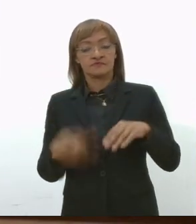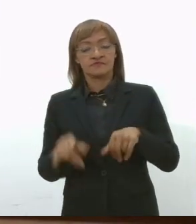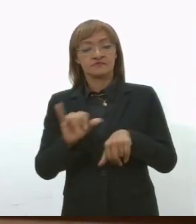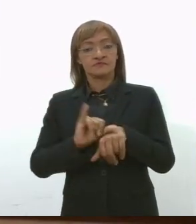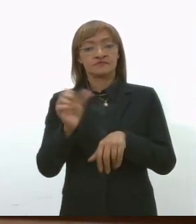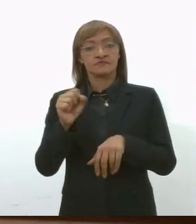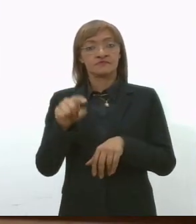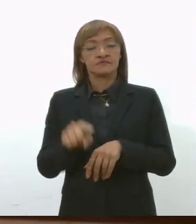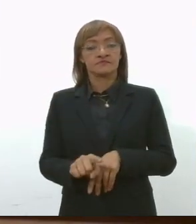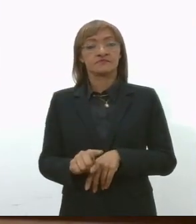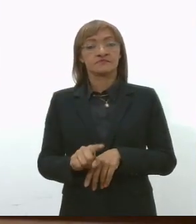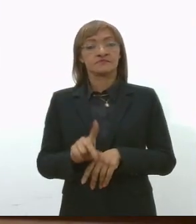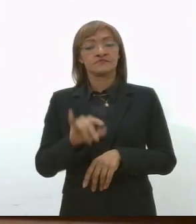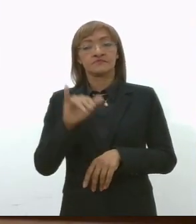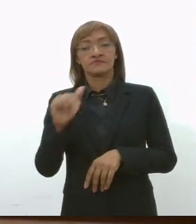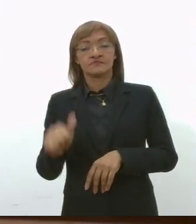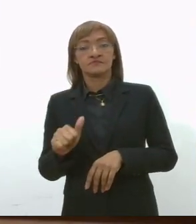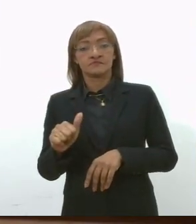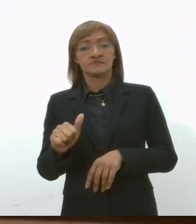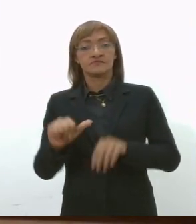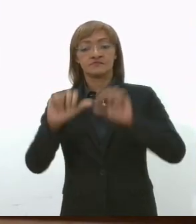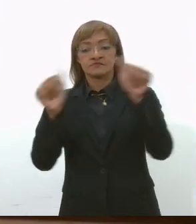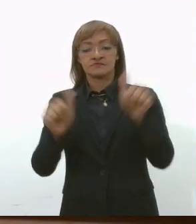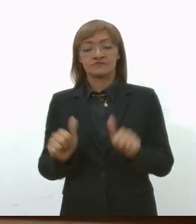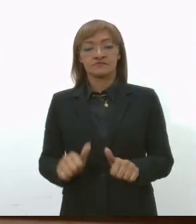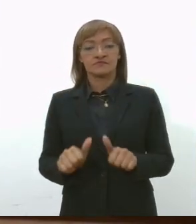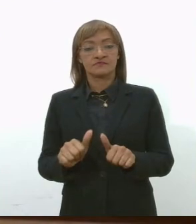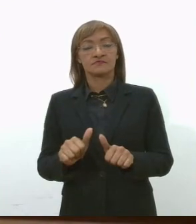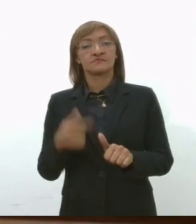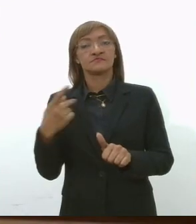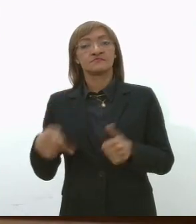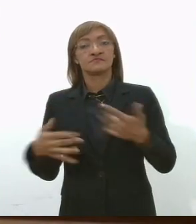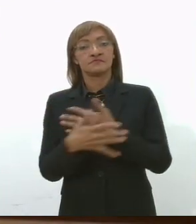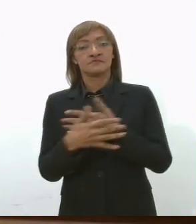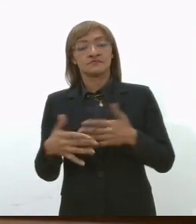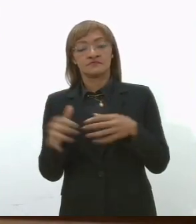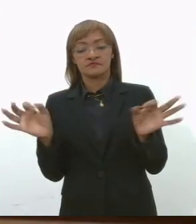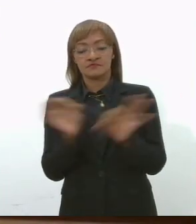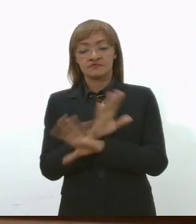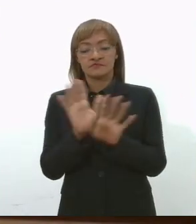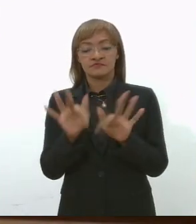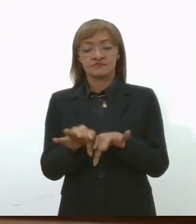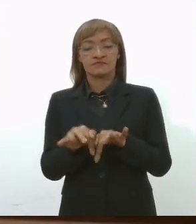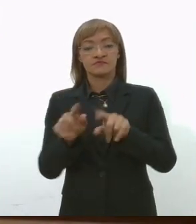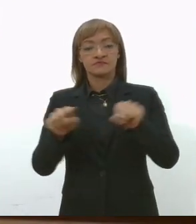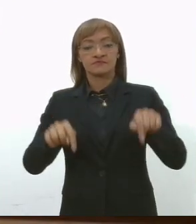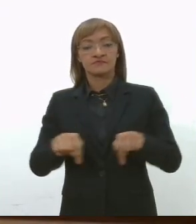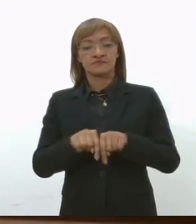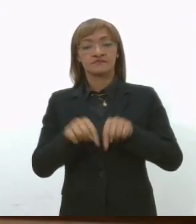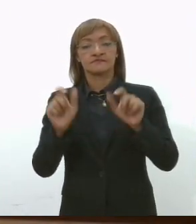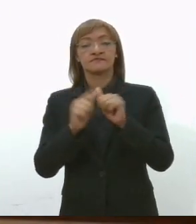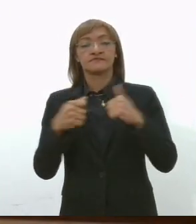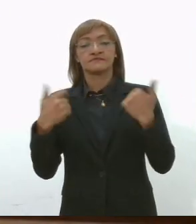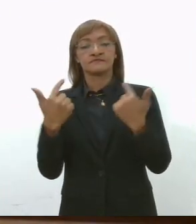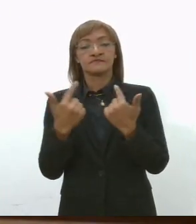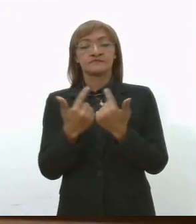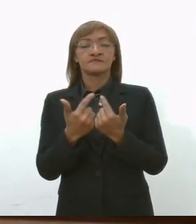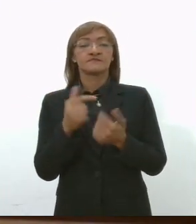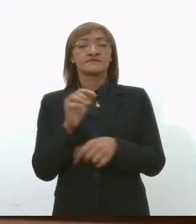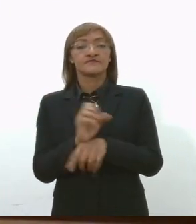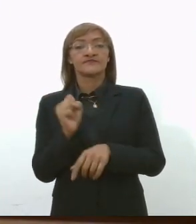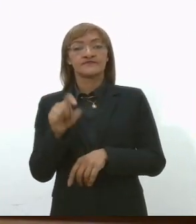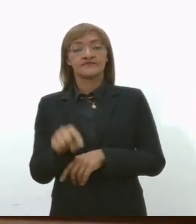o dia da padroeira da cidade, Nossa Senhora da Conceição. E em seguida encerrou a sessão. Sala das sessões da Assembleia Legislativa do Estado de